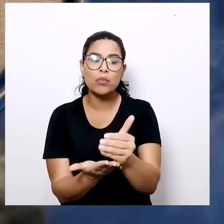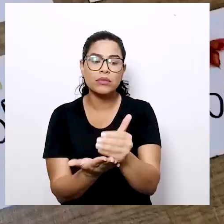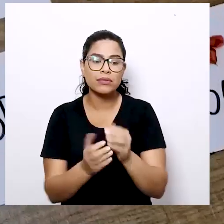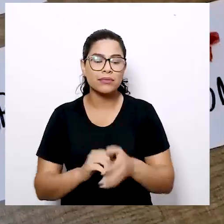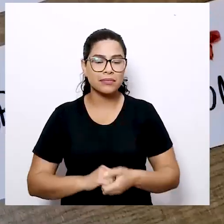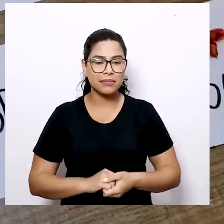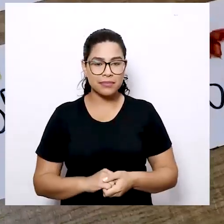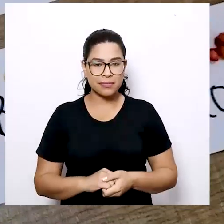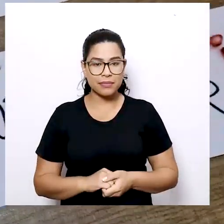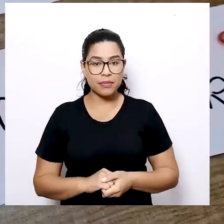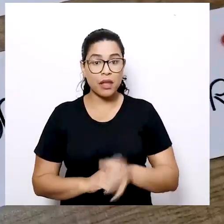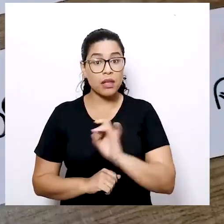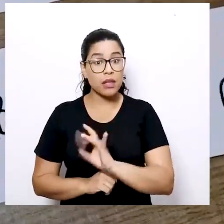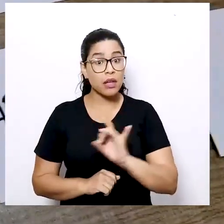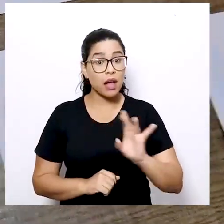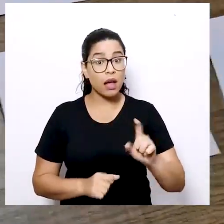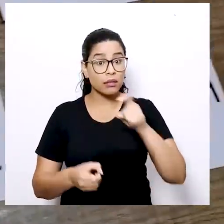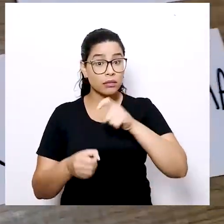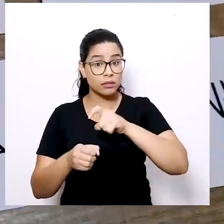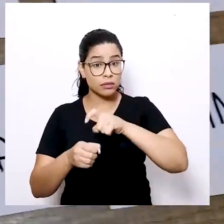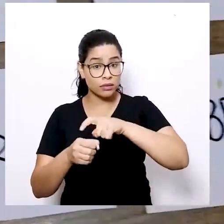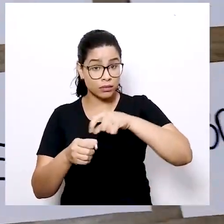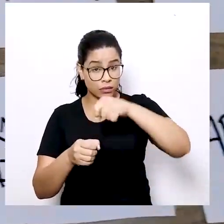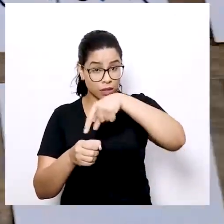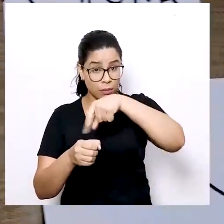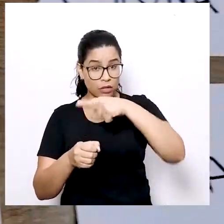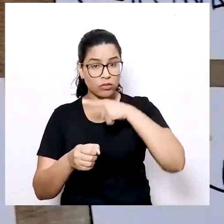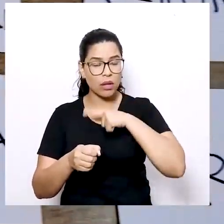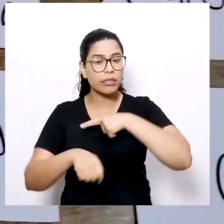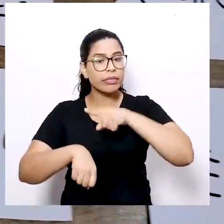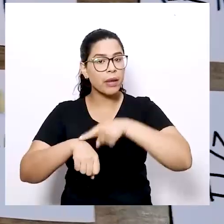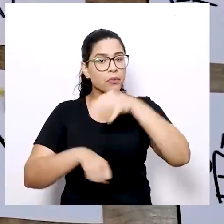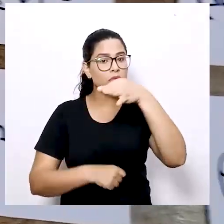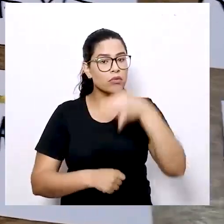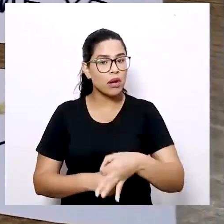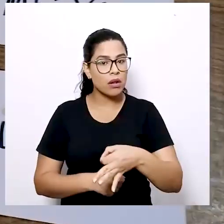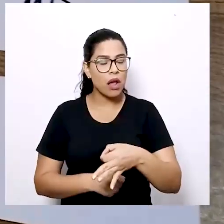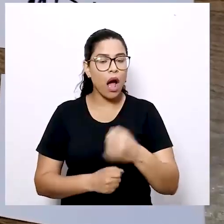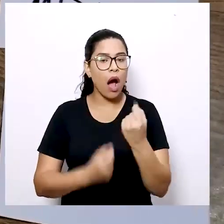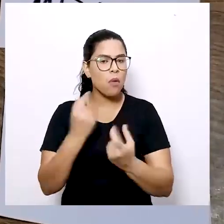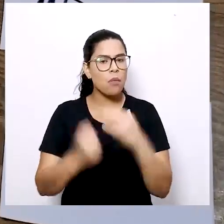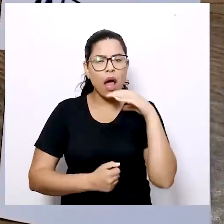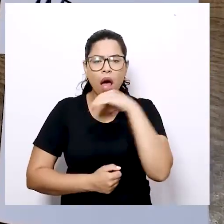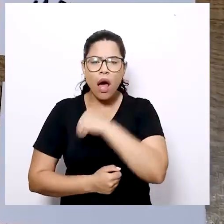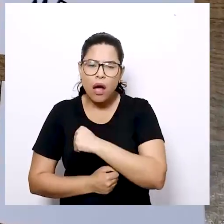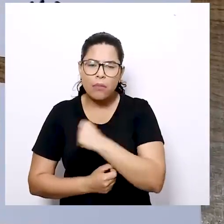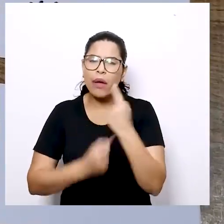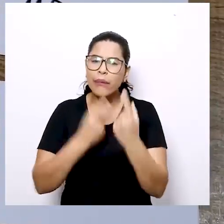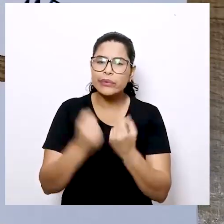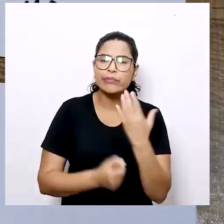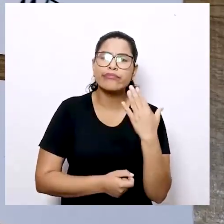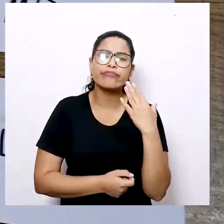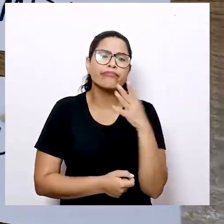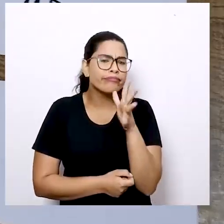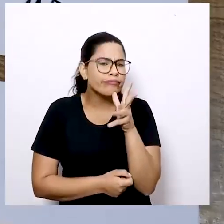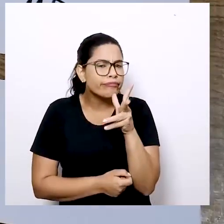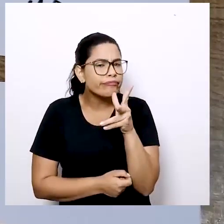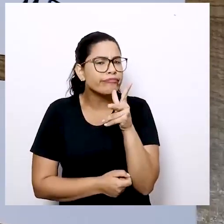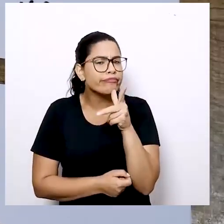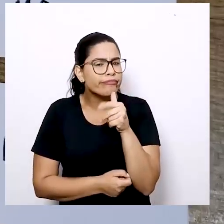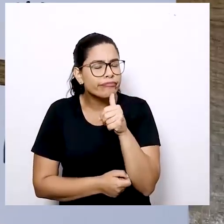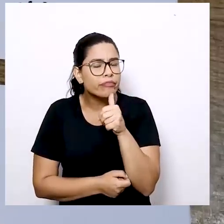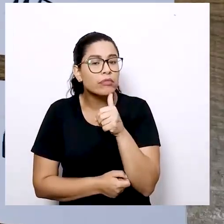morango. Cada semente tem um tempo de germinação. Umas são bem rápidas, as outras demoram.